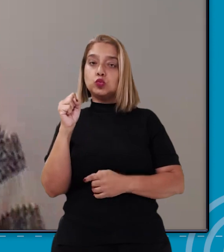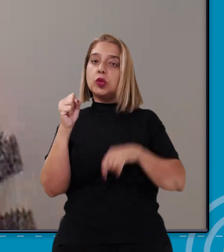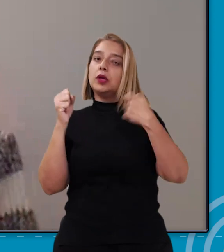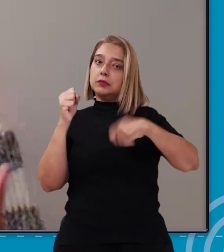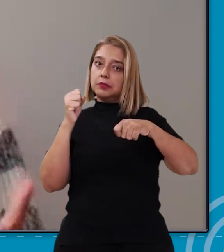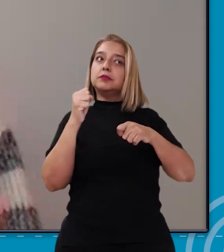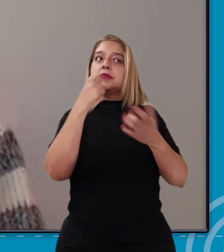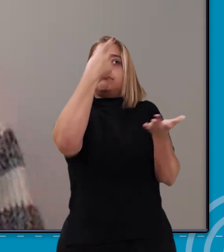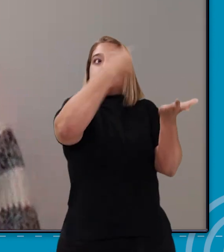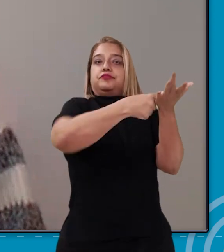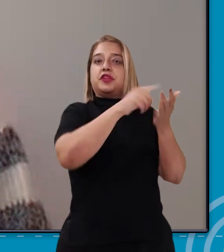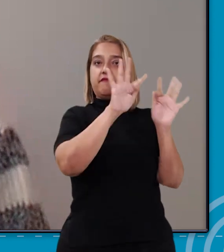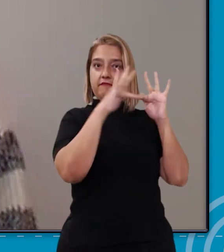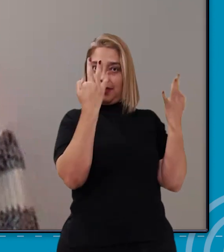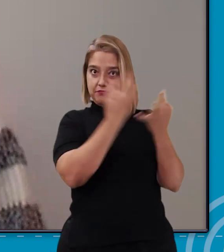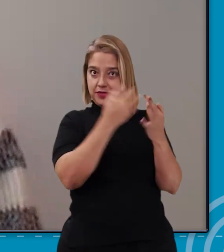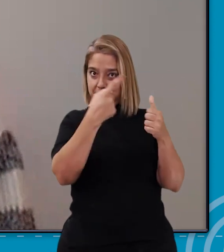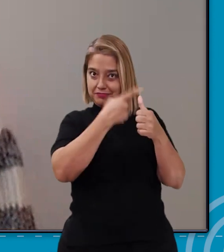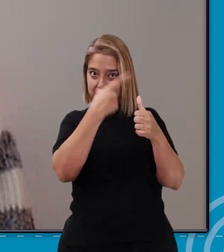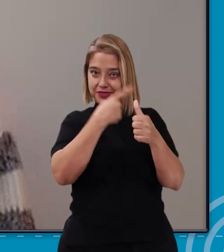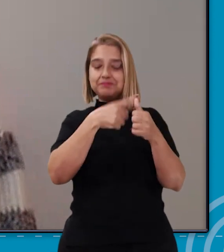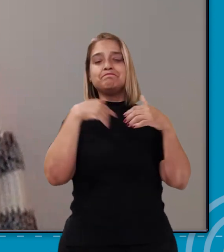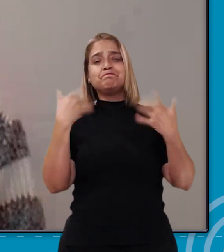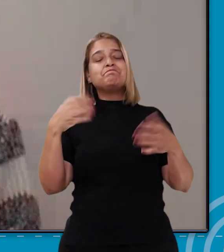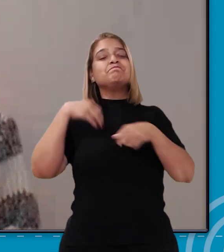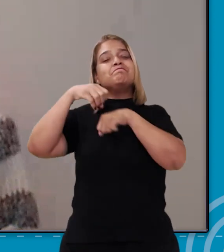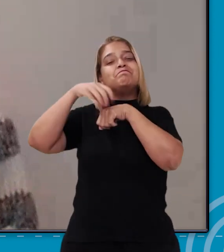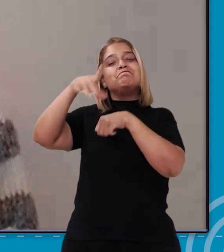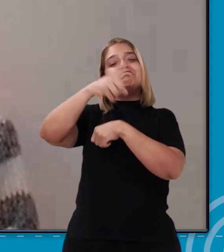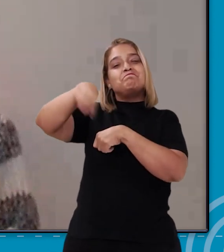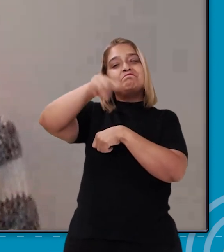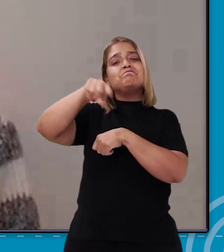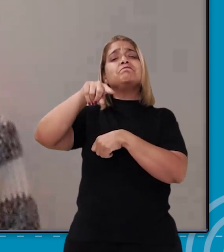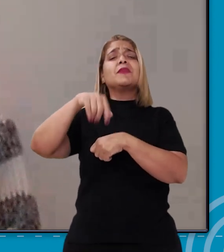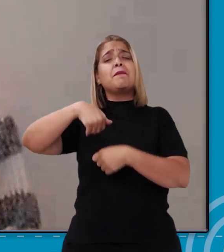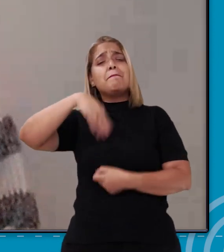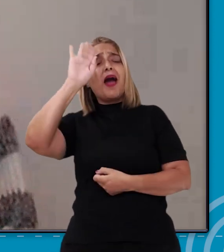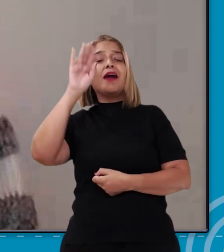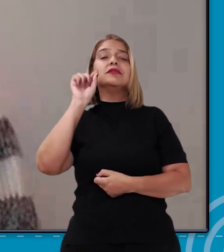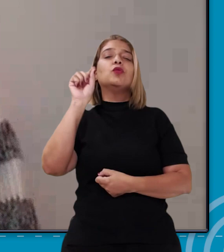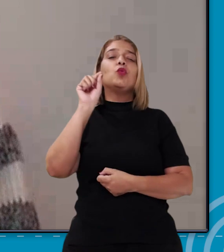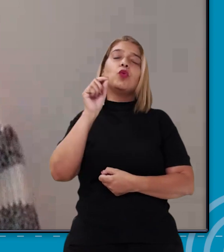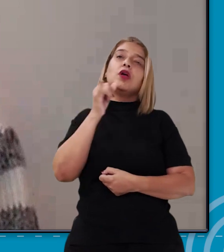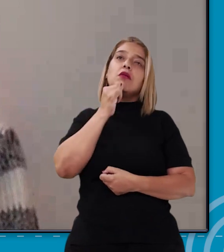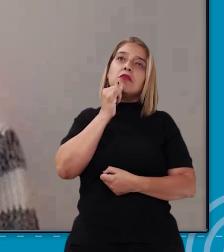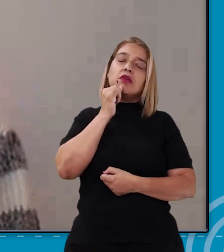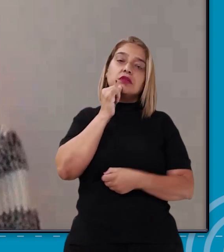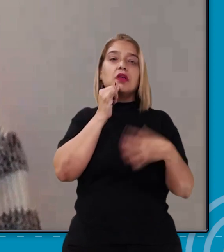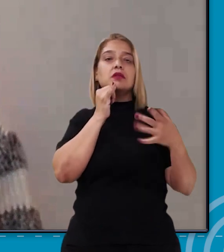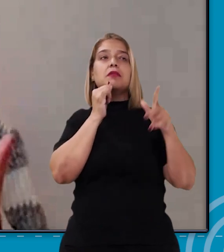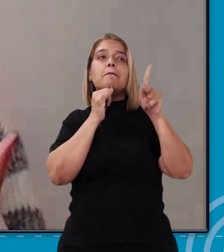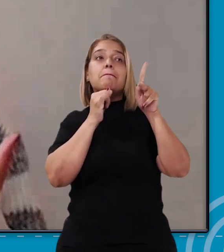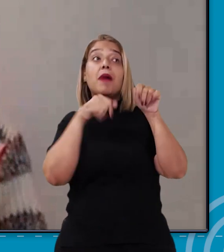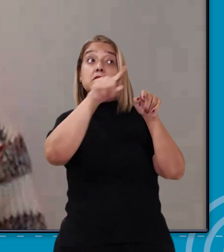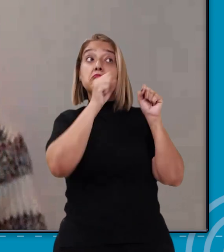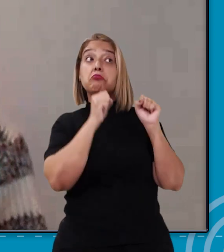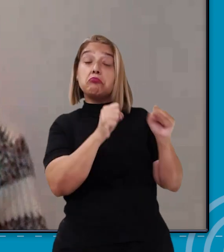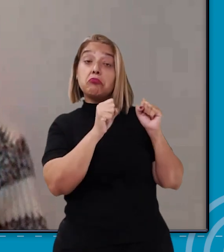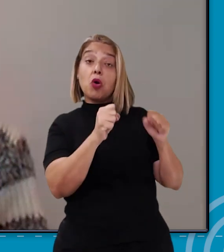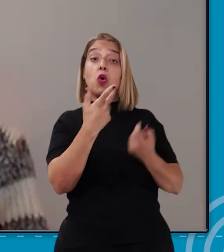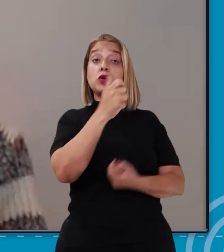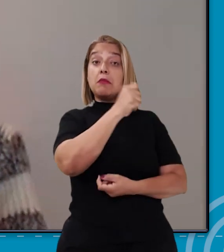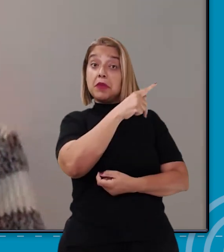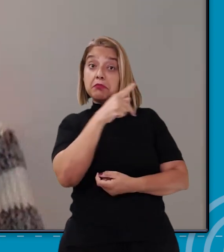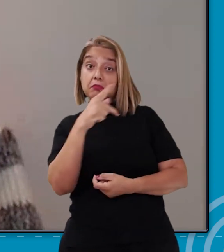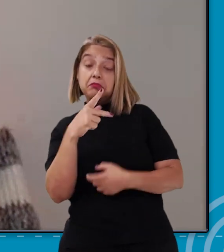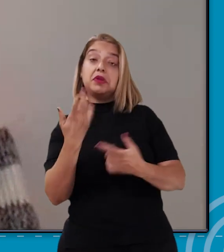entre 6 e 8 anos. Importante consultar a família. Então, as ressalvas que eu trago são muito nesse sentido, né? Permissão dos